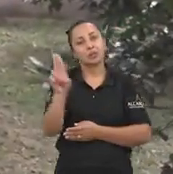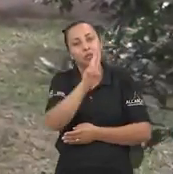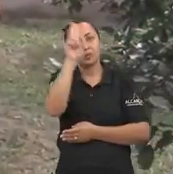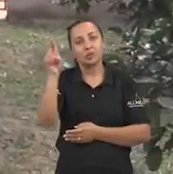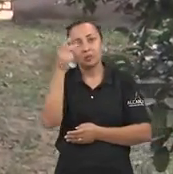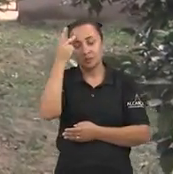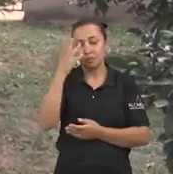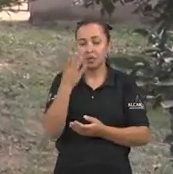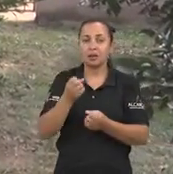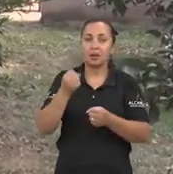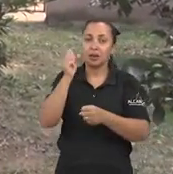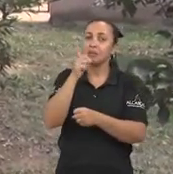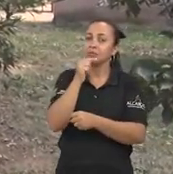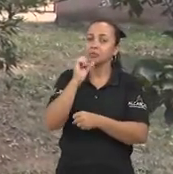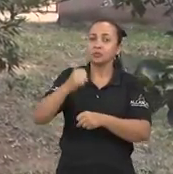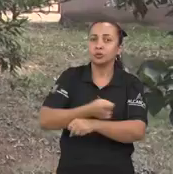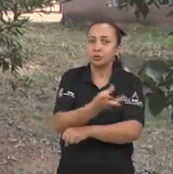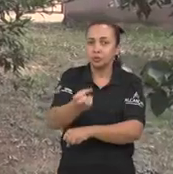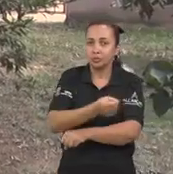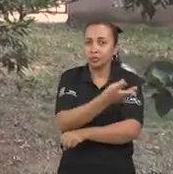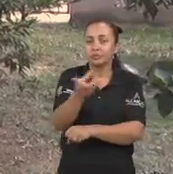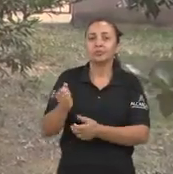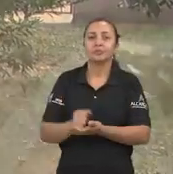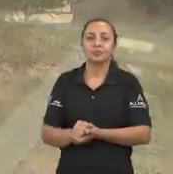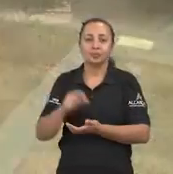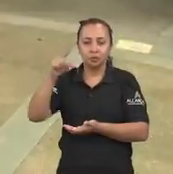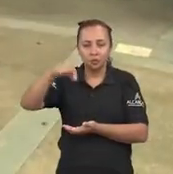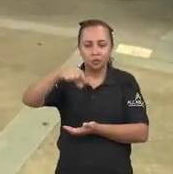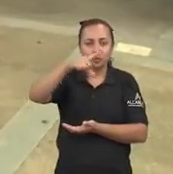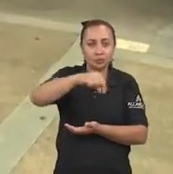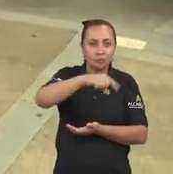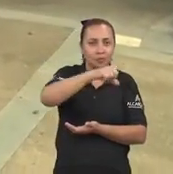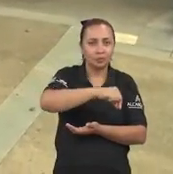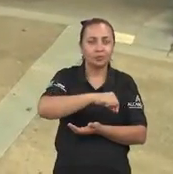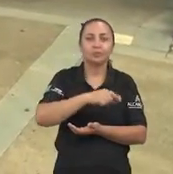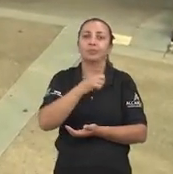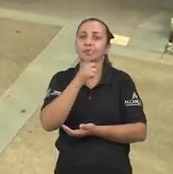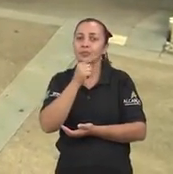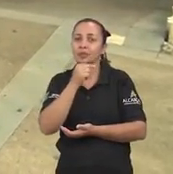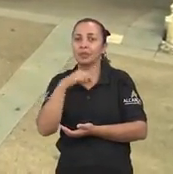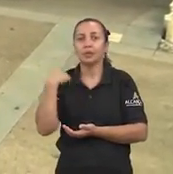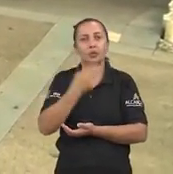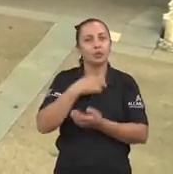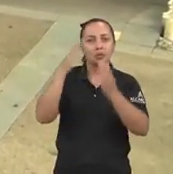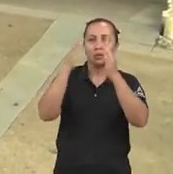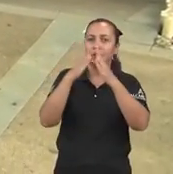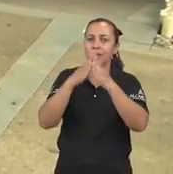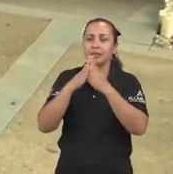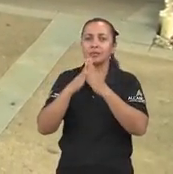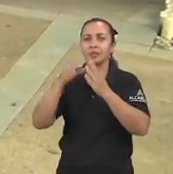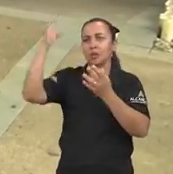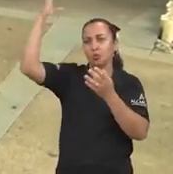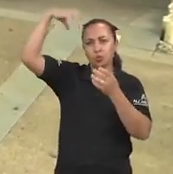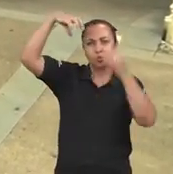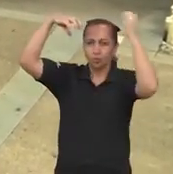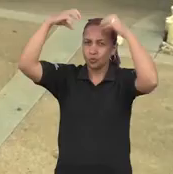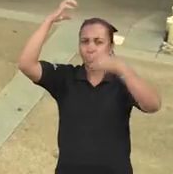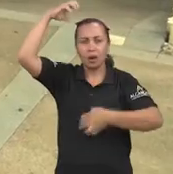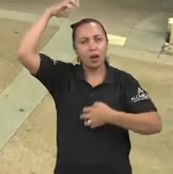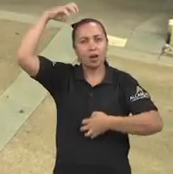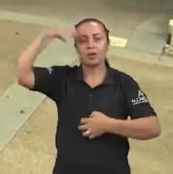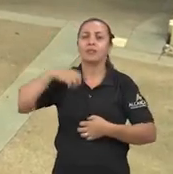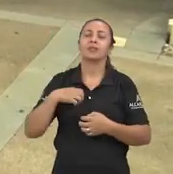utiliza para irrigação por infiltração o diretamente na saída das plantas a nossa águia nossa casa seja água de a água da pia